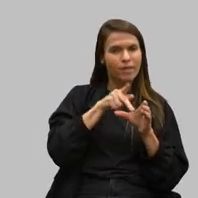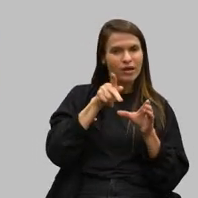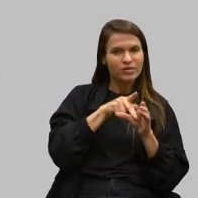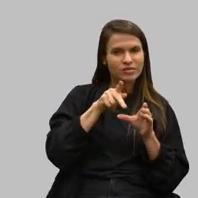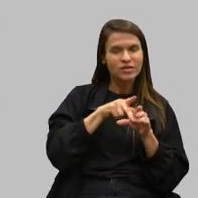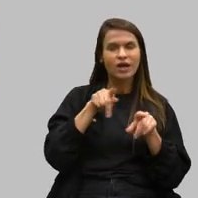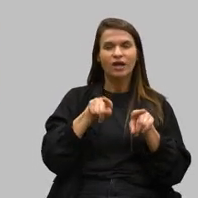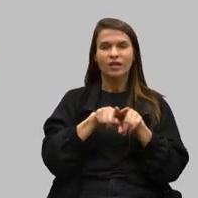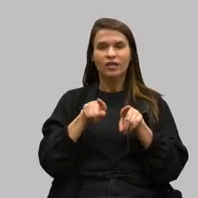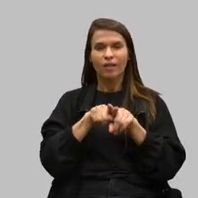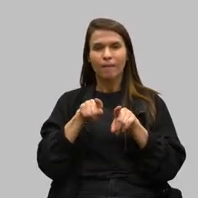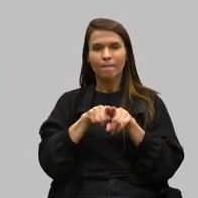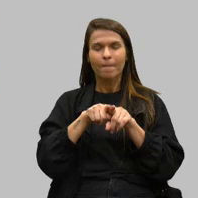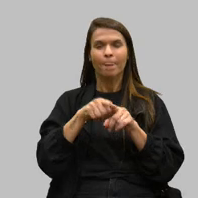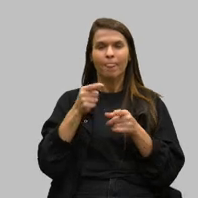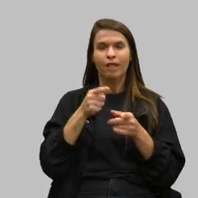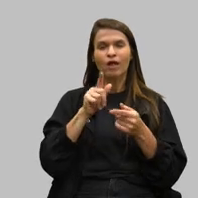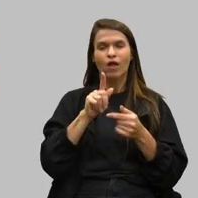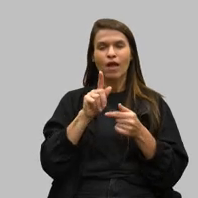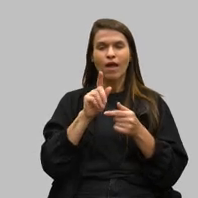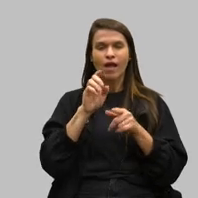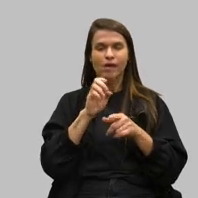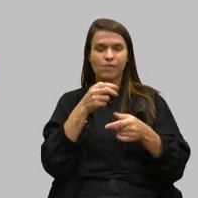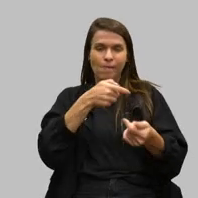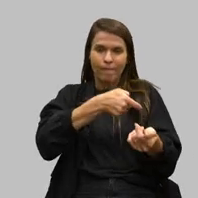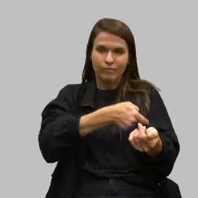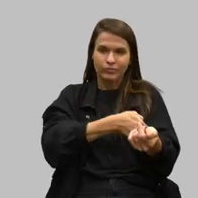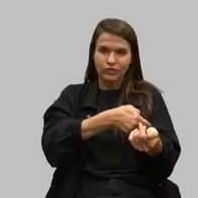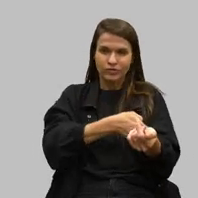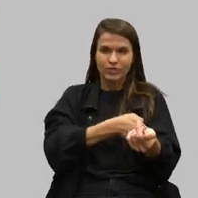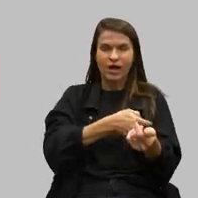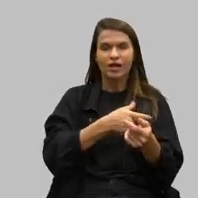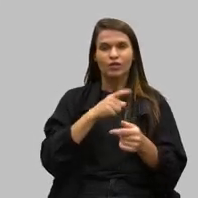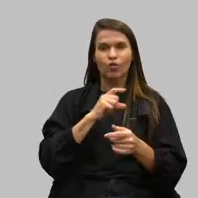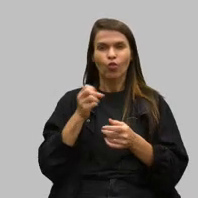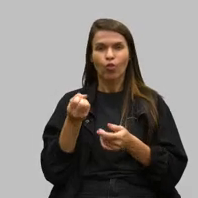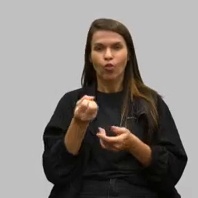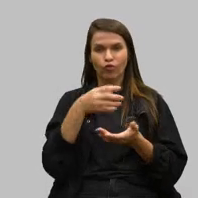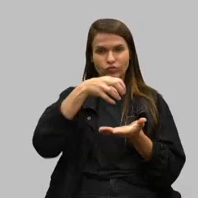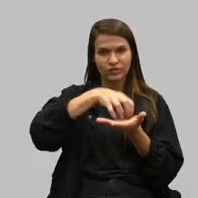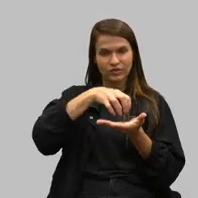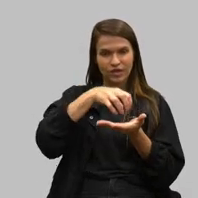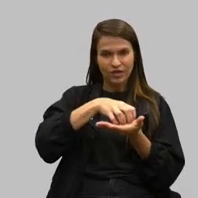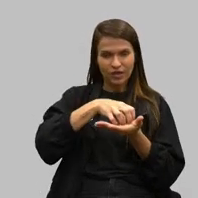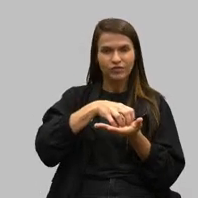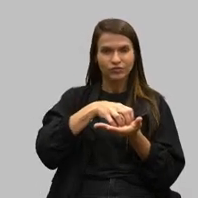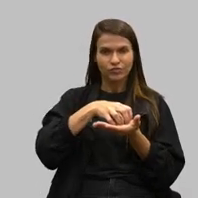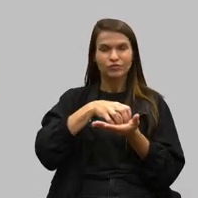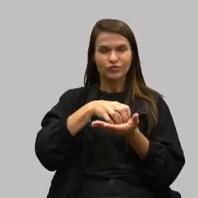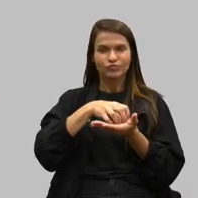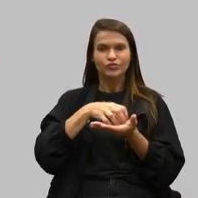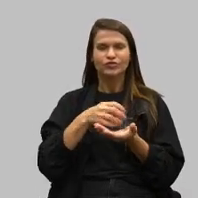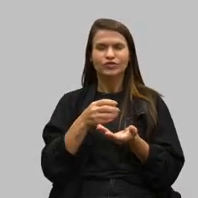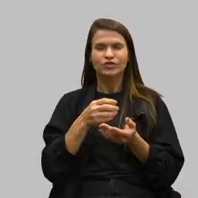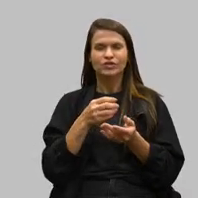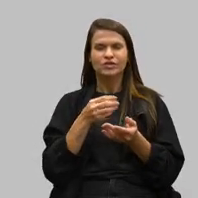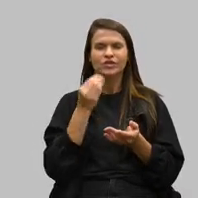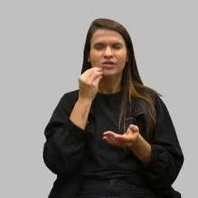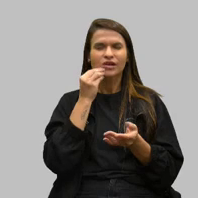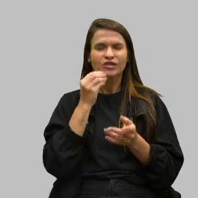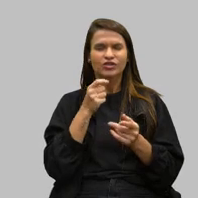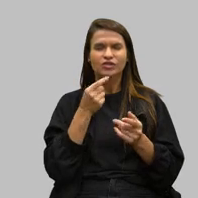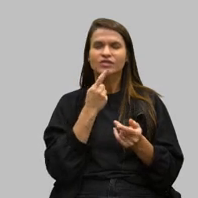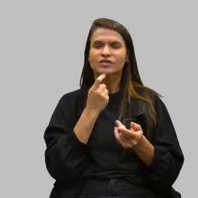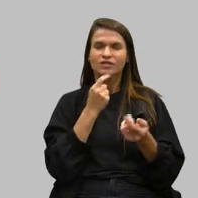hemodiális. A nossa região, Vespasiano, foi contemplada agora com o novo centro de hemodiális. E a gente está aguardando ansiosamente esse dinheiro ser